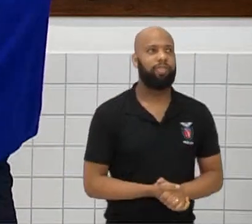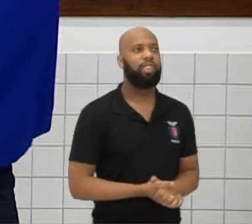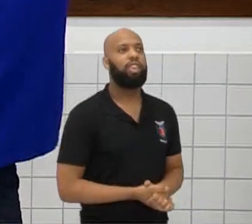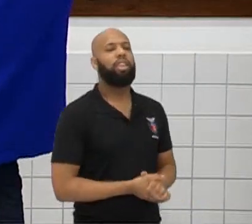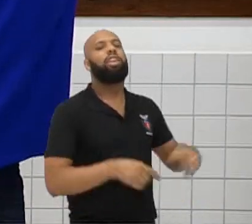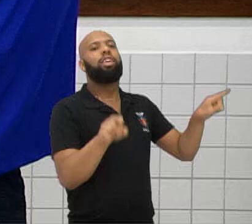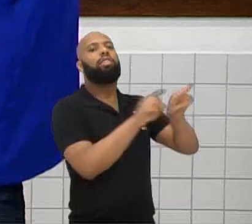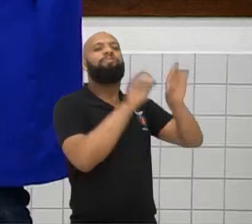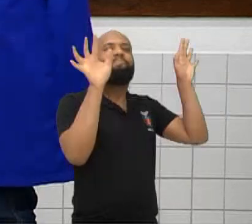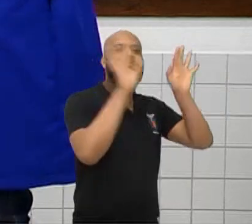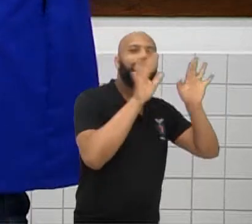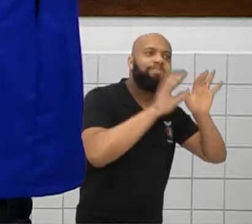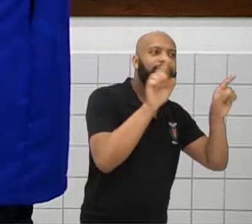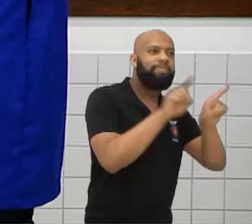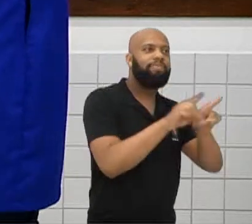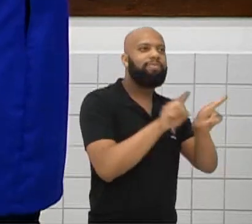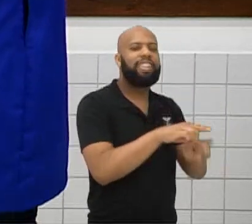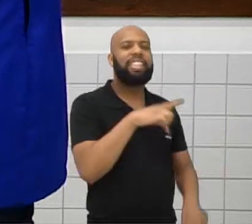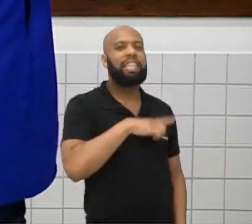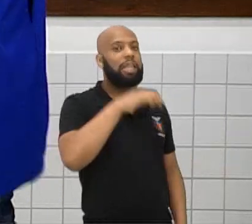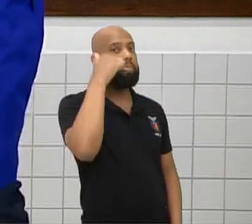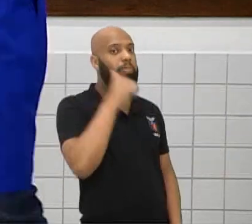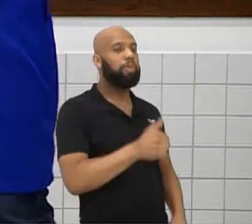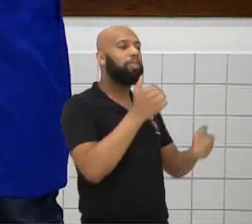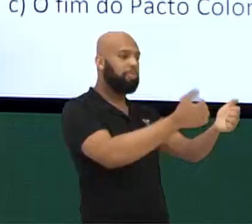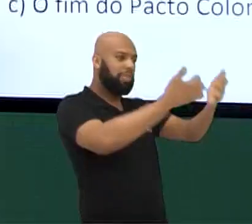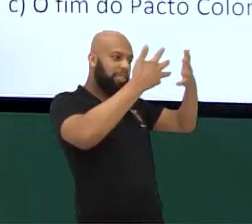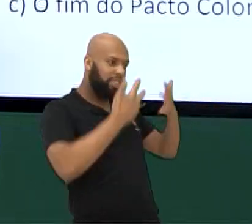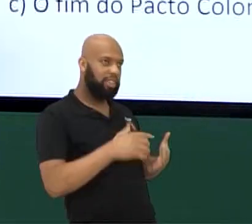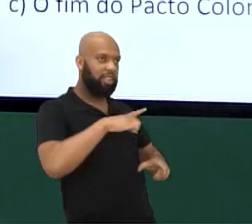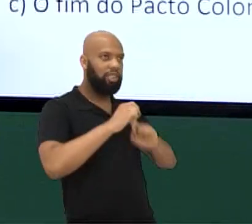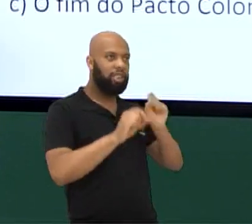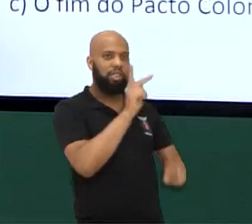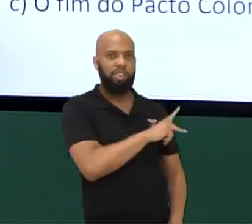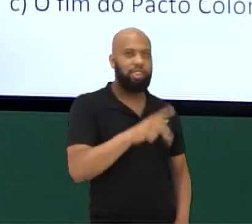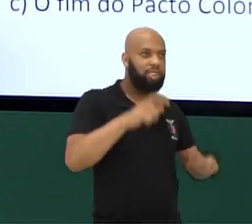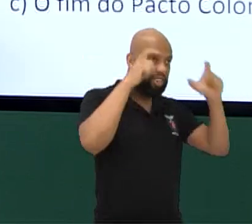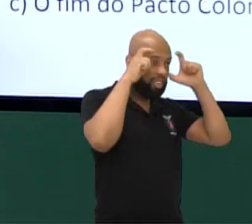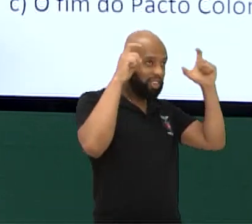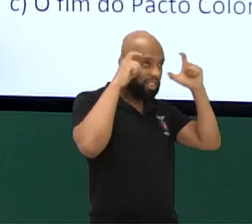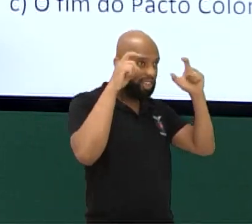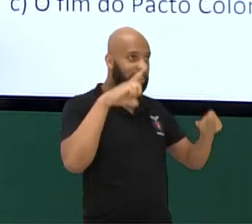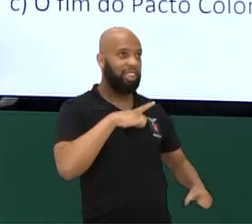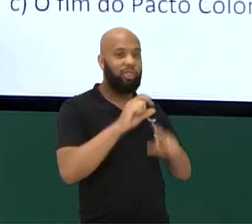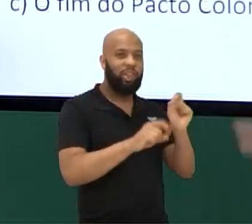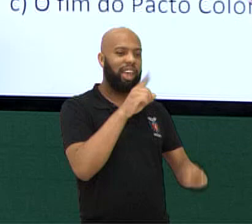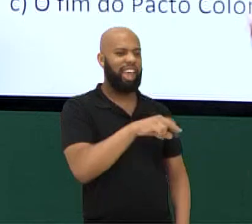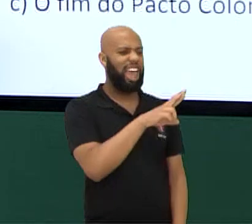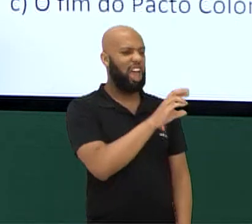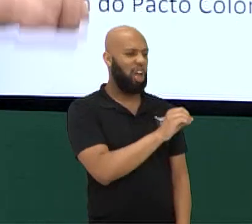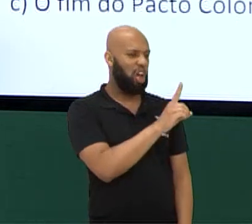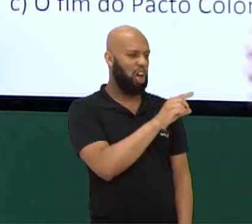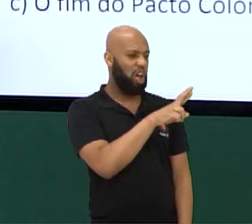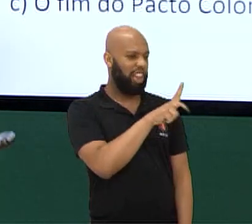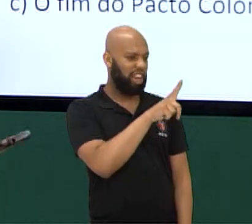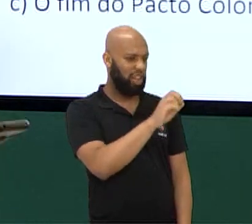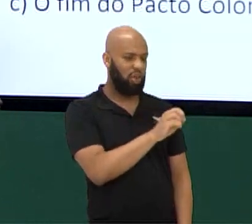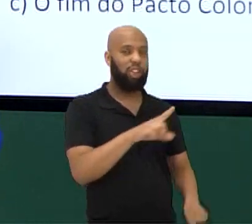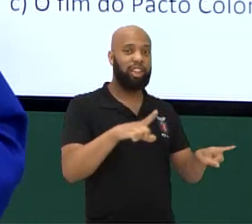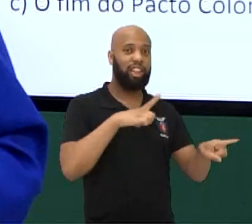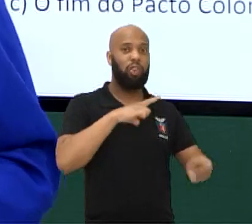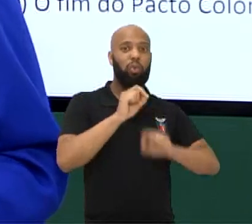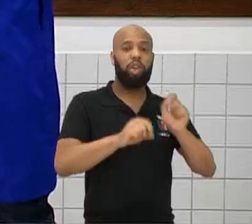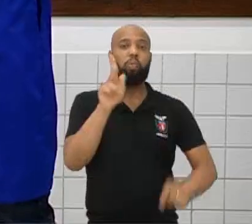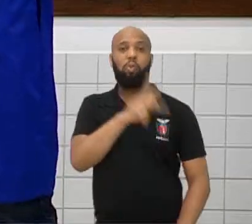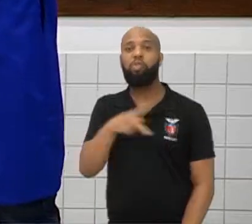gostaria de dar um salve aqui para Schmitz, que mandou aqui uma explicação para todos. Professor de óculos igual Rodrigo, professor de barba igual Marlon. Muito difícil